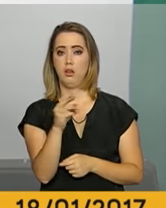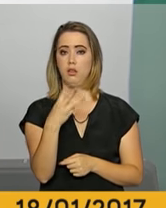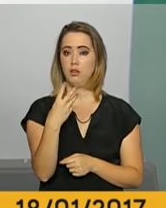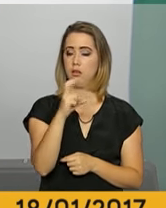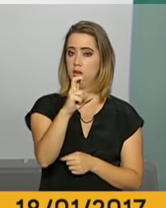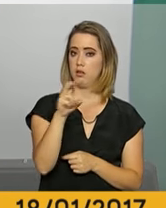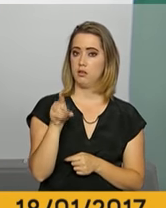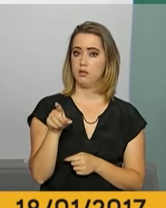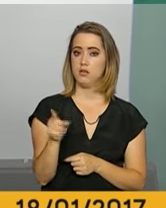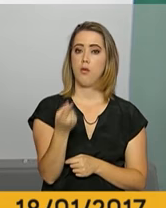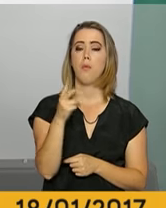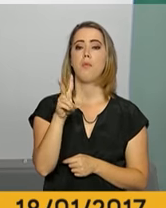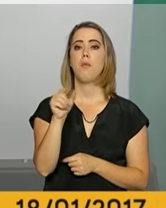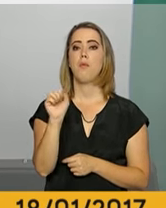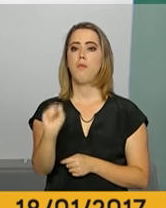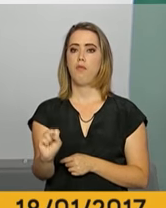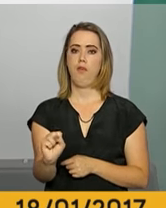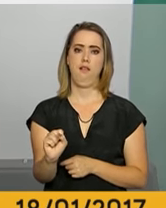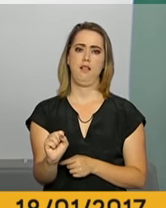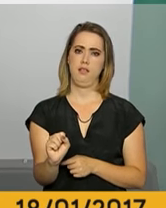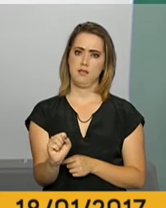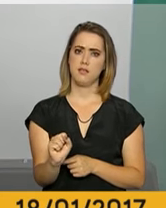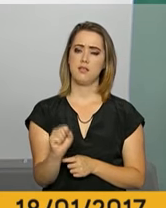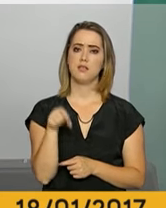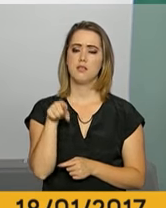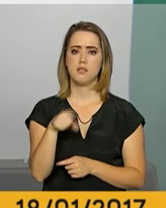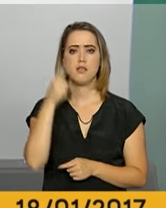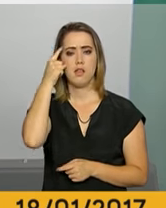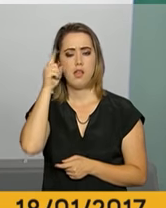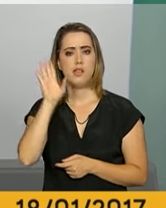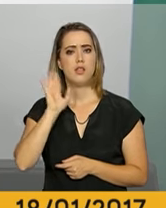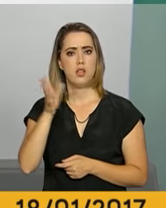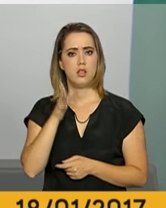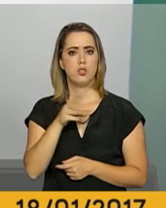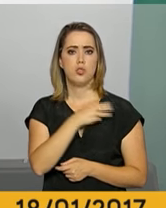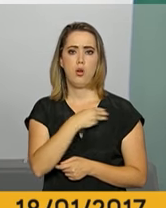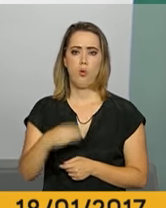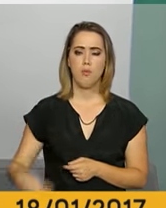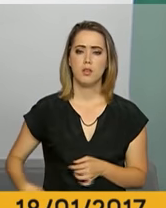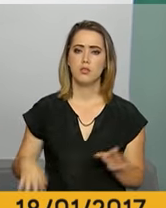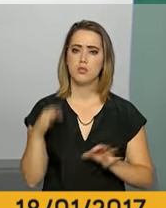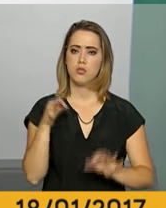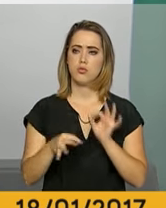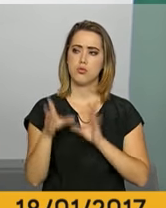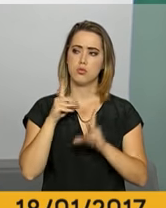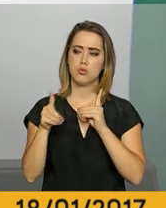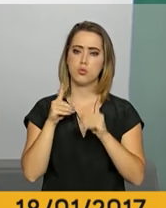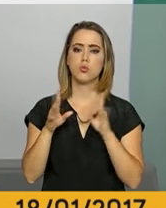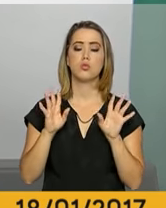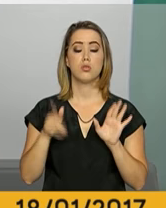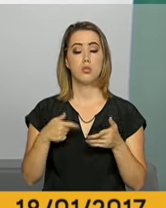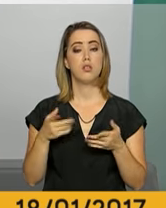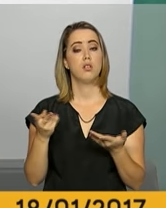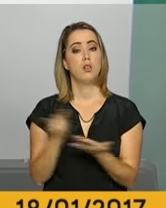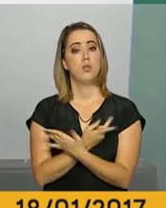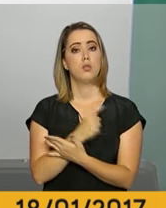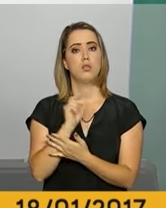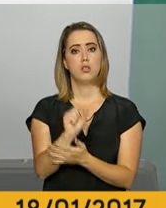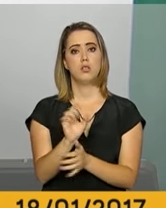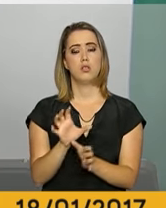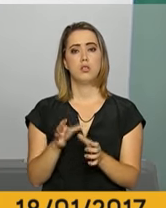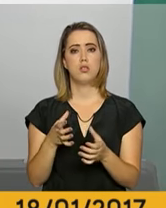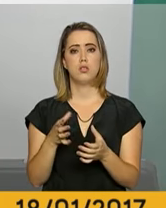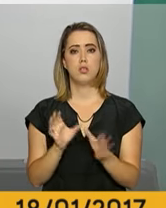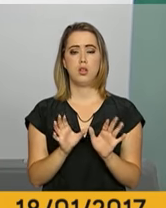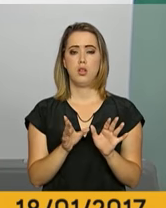mil vagas, não é? E até a ideia que, trocada com o ministro da Justiça, é exatamente que se faça por fórmulas,